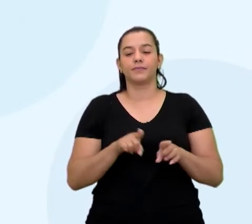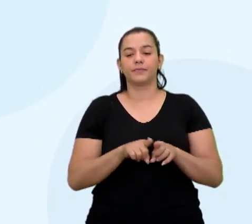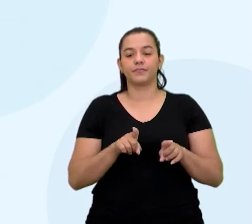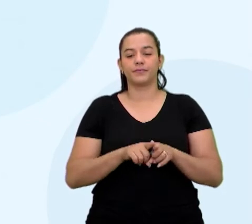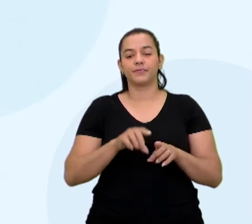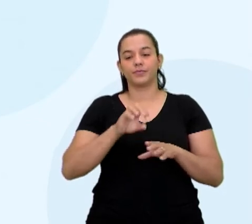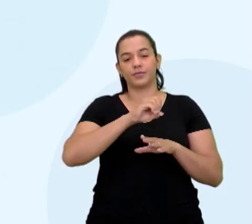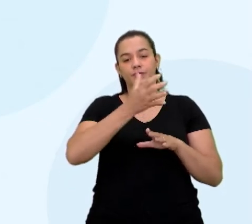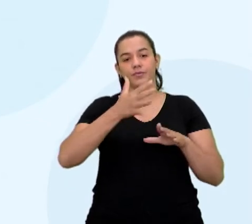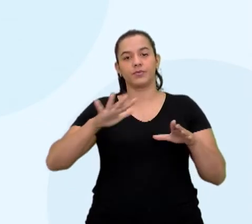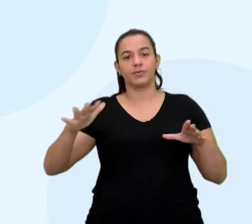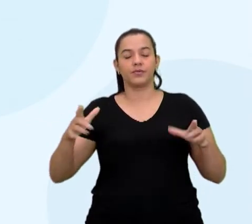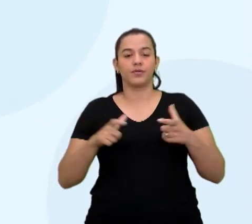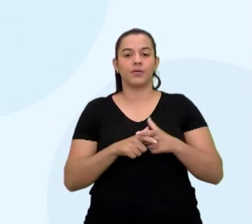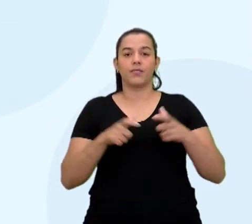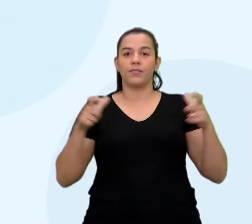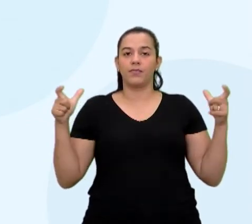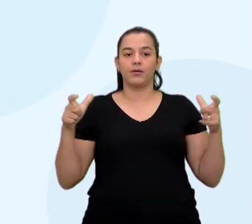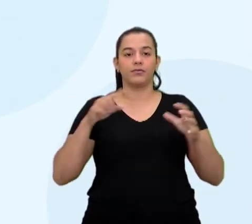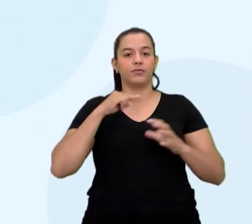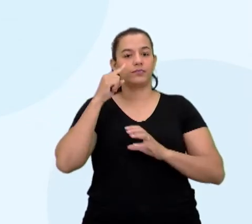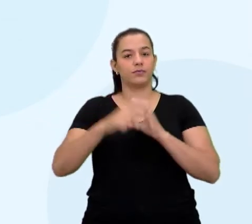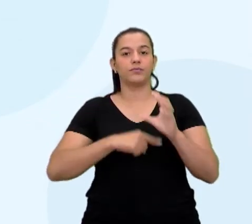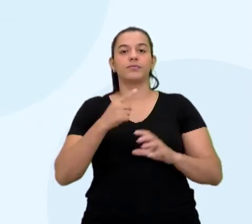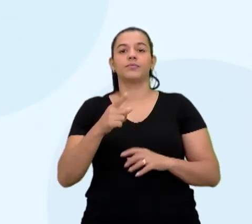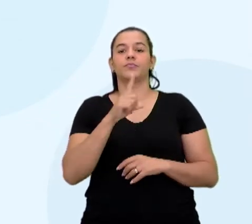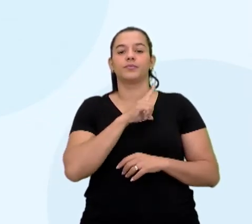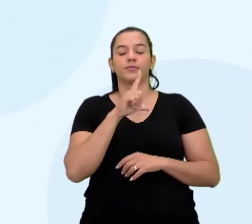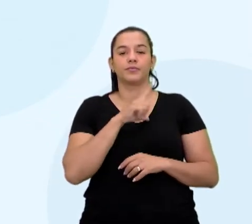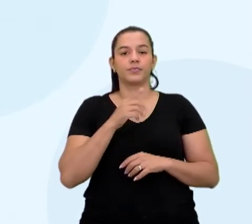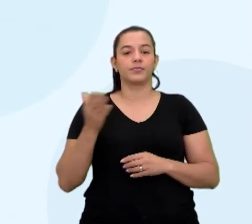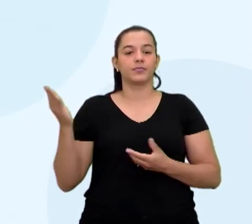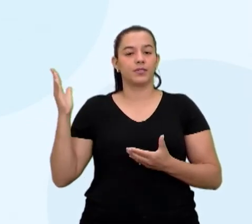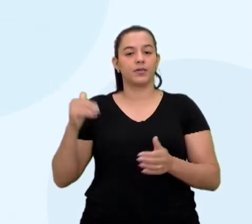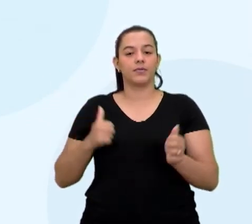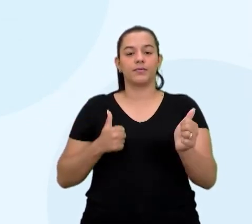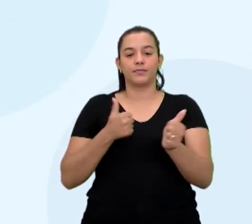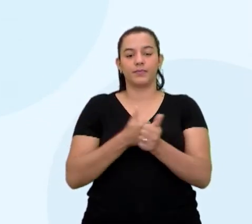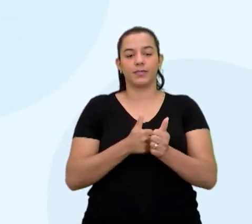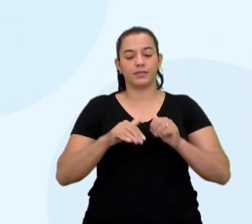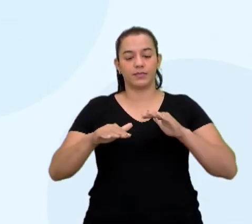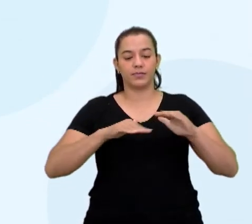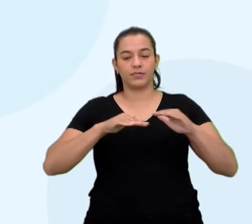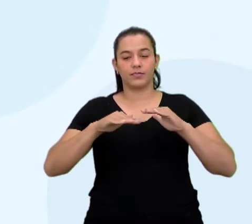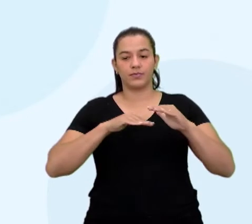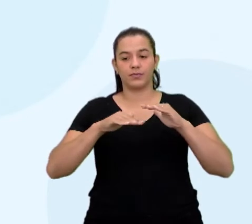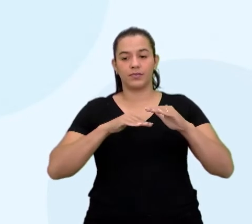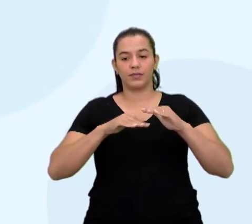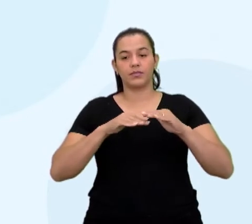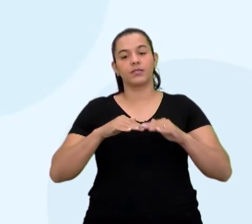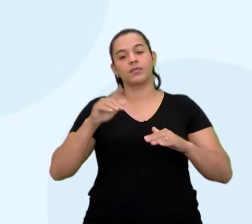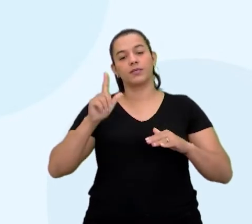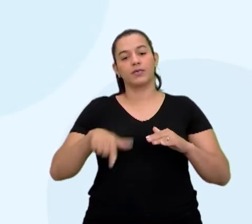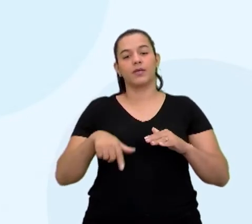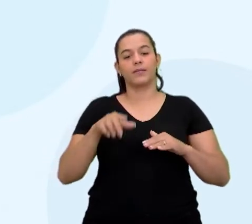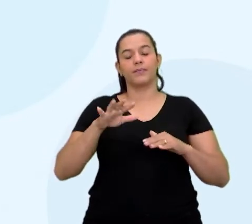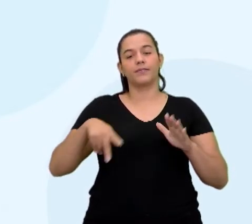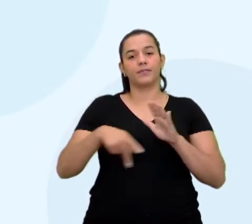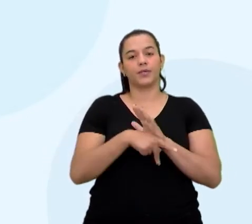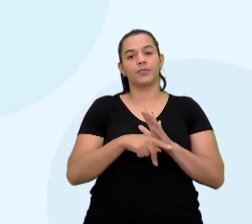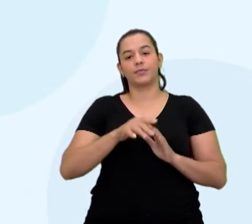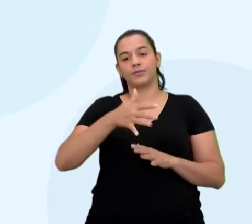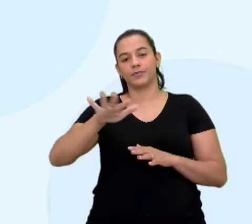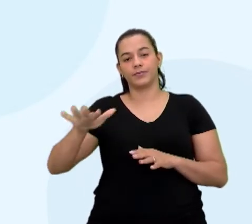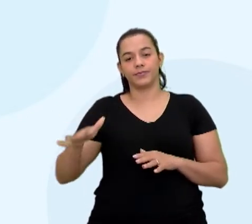mundo, né? Ainda que é o Oceano Pacífico, né? Também aí próximo aí da maior placa tectônica do mundo, que é a placa do Pacífico,